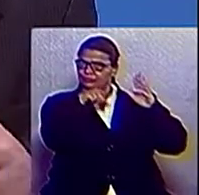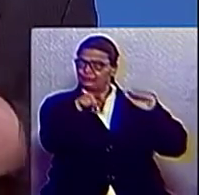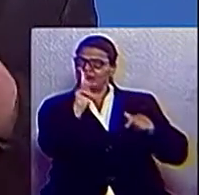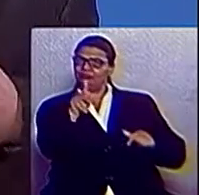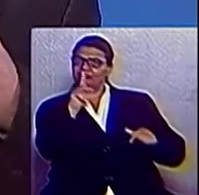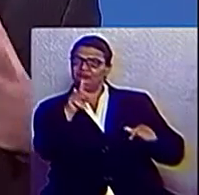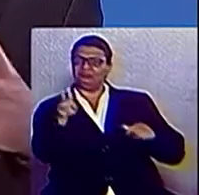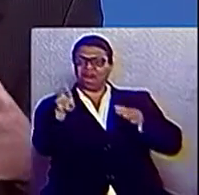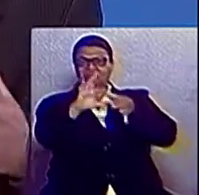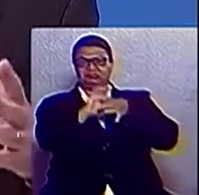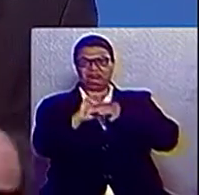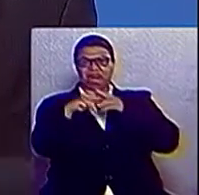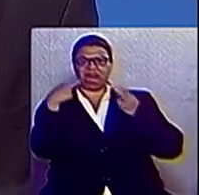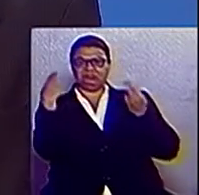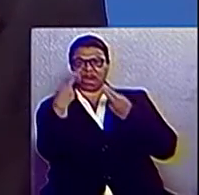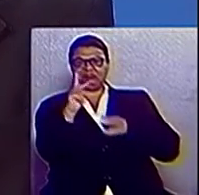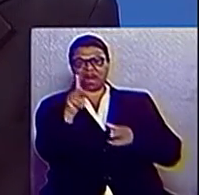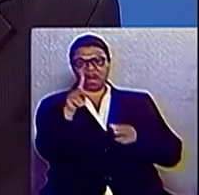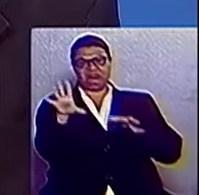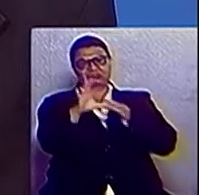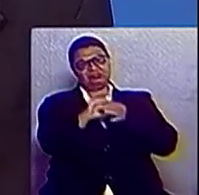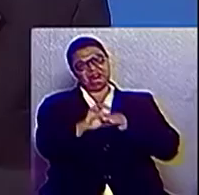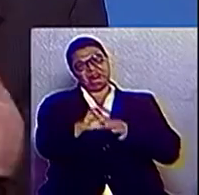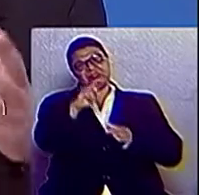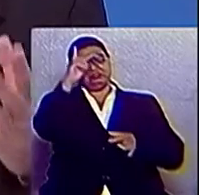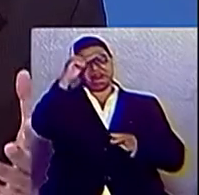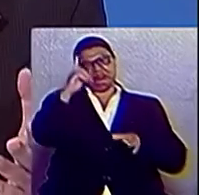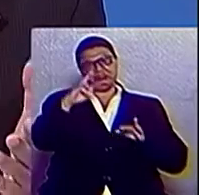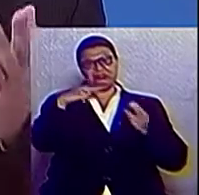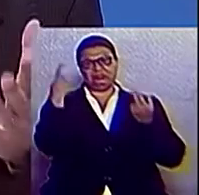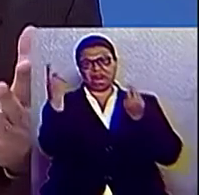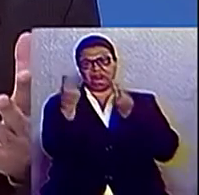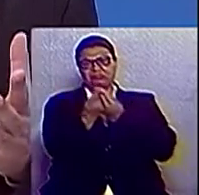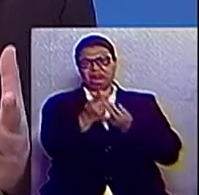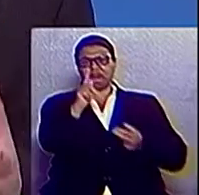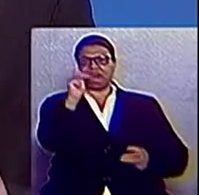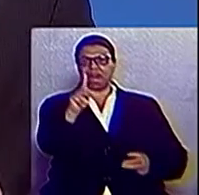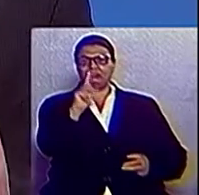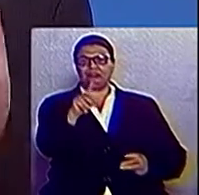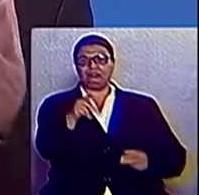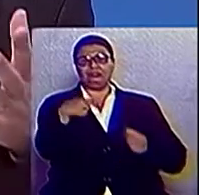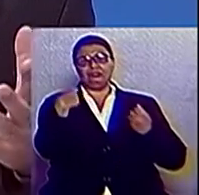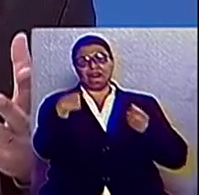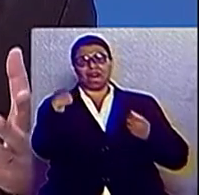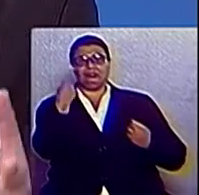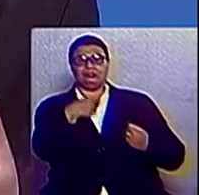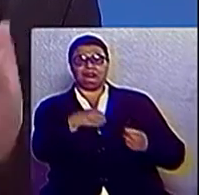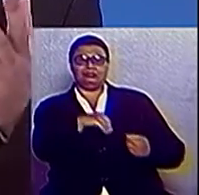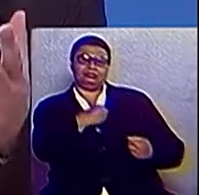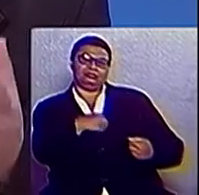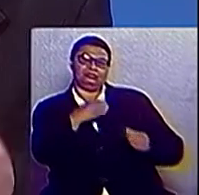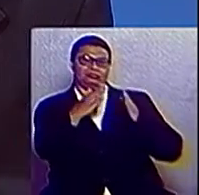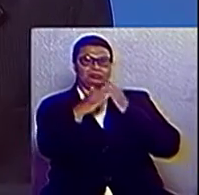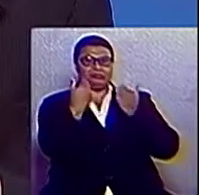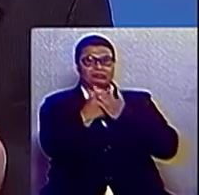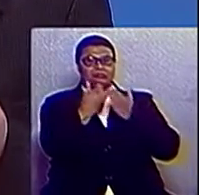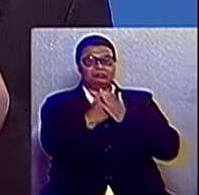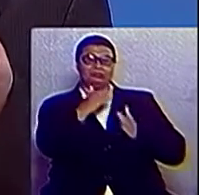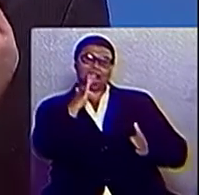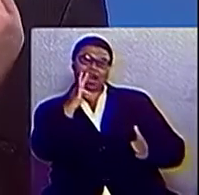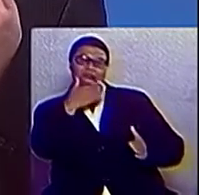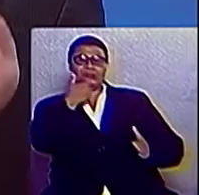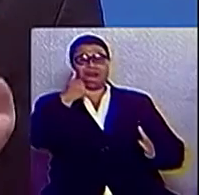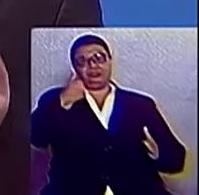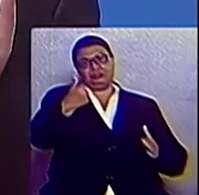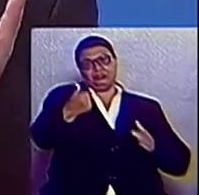que estar a todo momento participando da escola. Nós precisamos de uma escola com vida, uma escola com